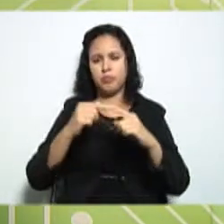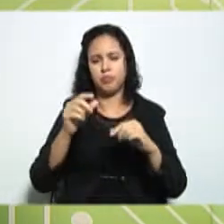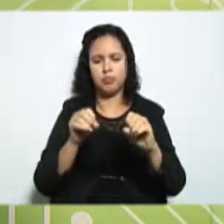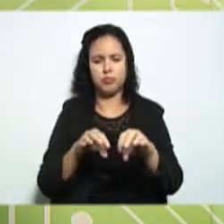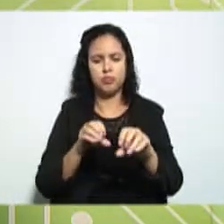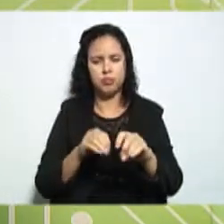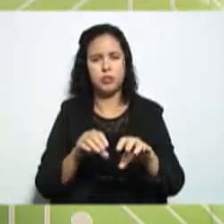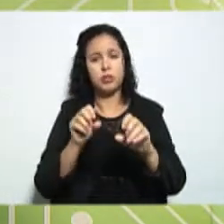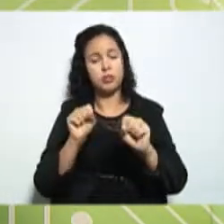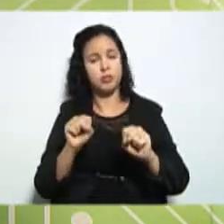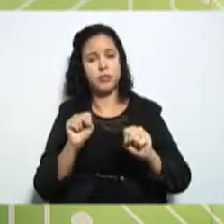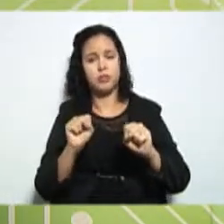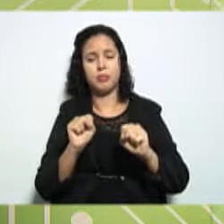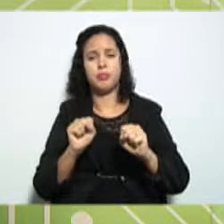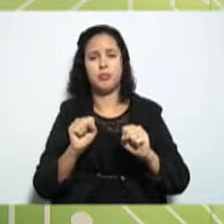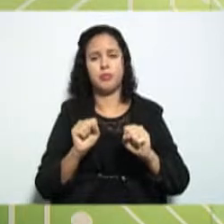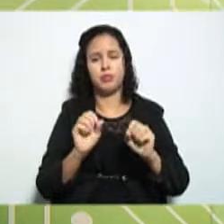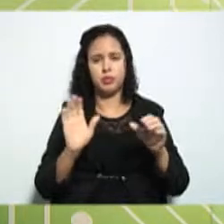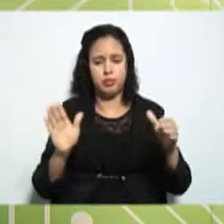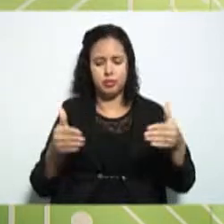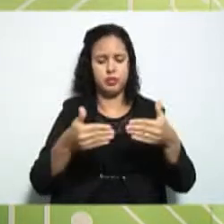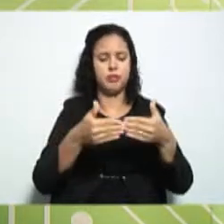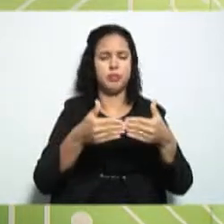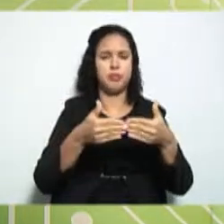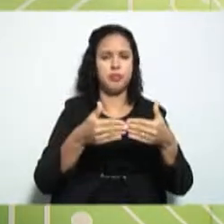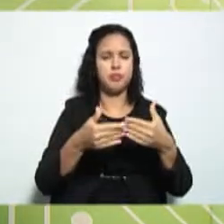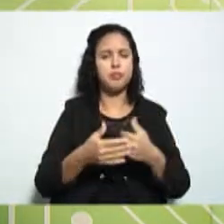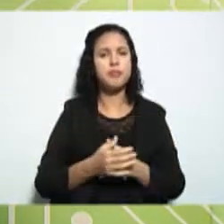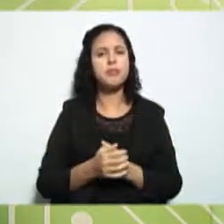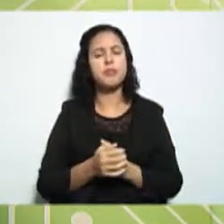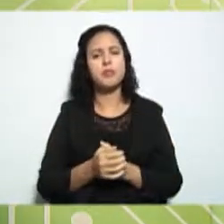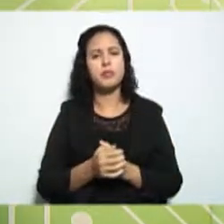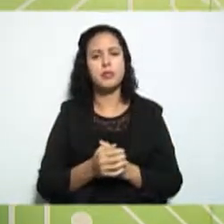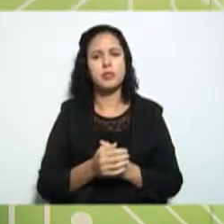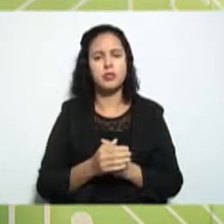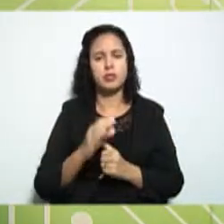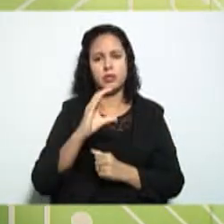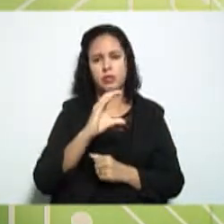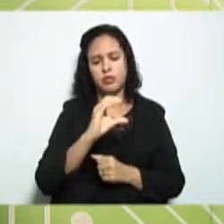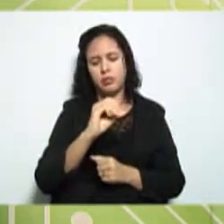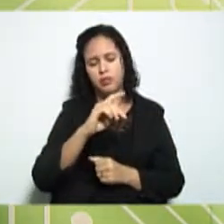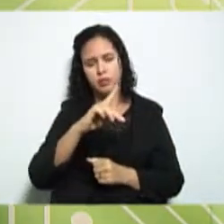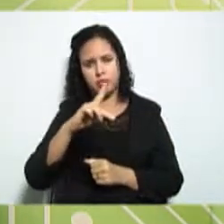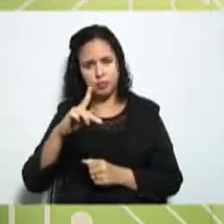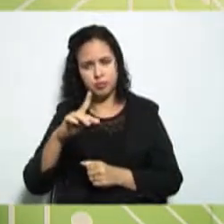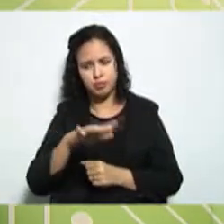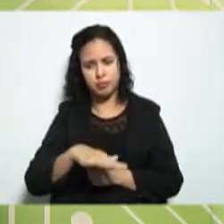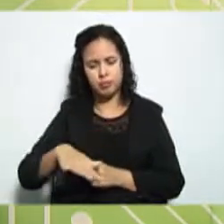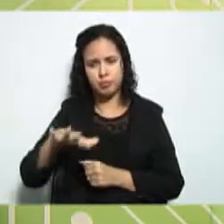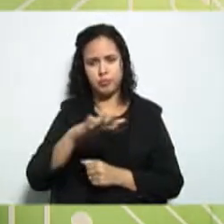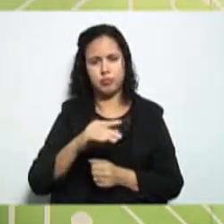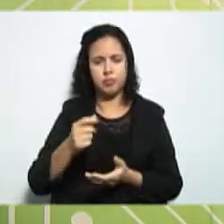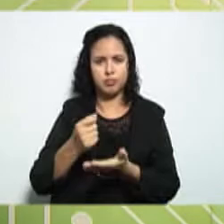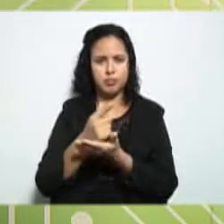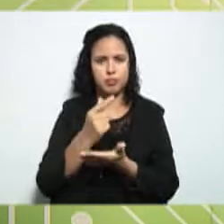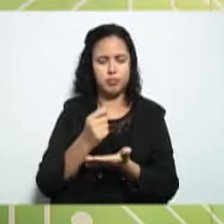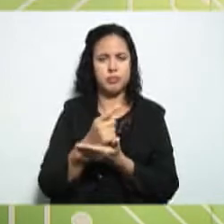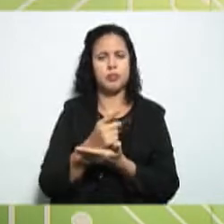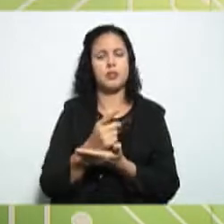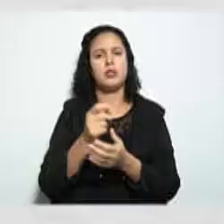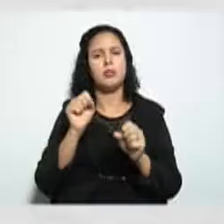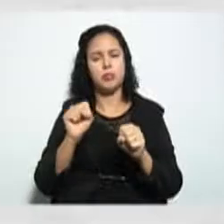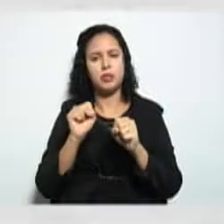tem essa modalidade, então, quando ela está fechada a um grupo. As cooperativas de ramo de consumo, assim como as demais cooperativas também, elas podem também ter